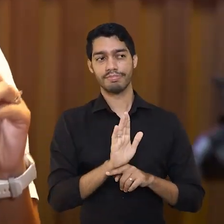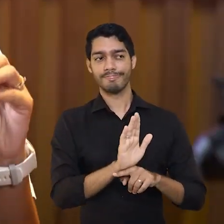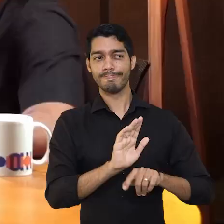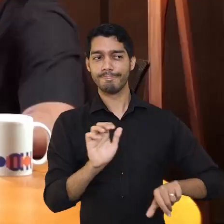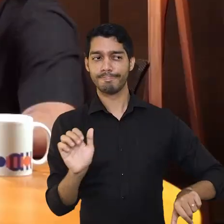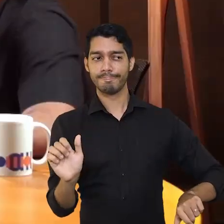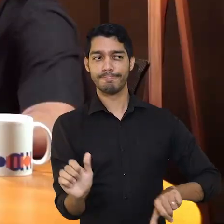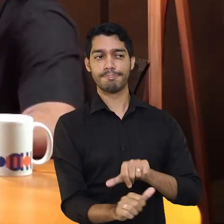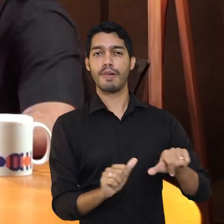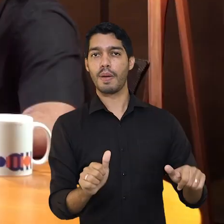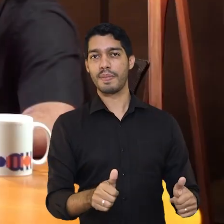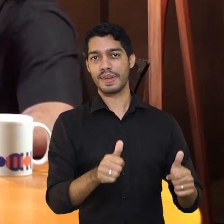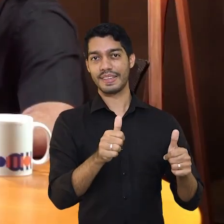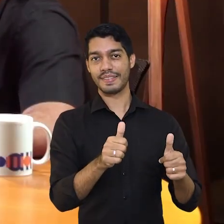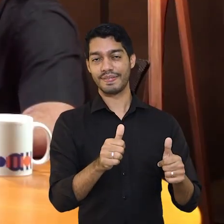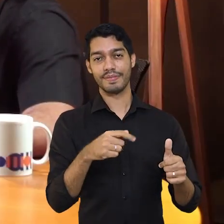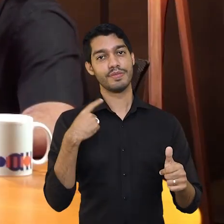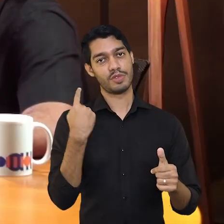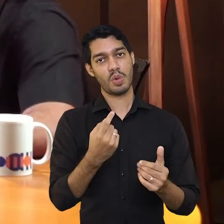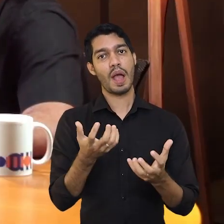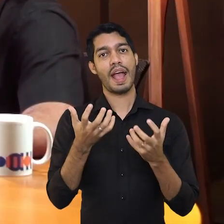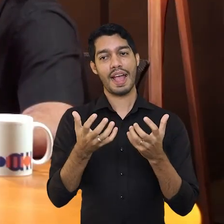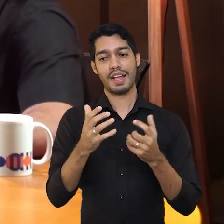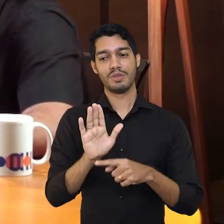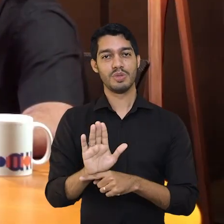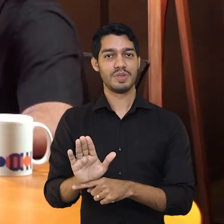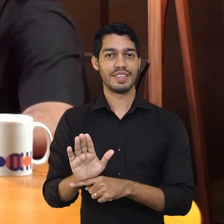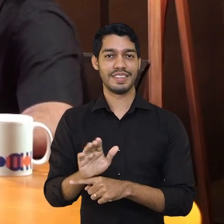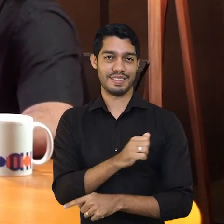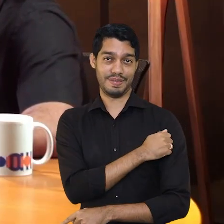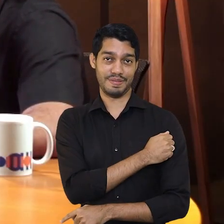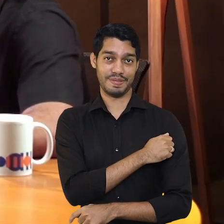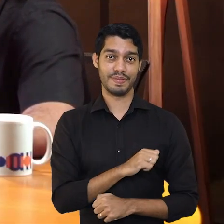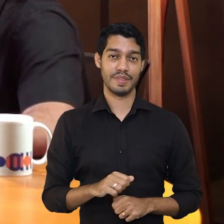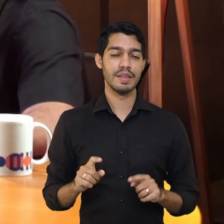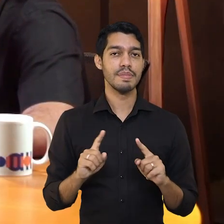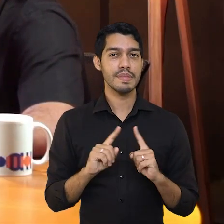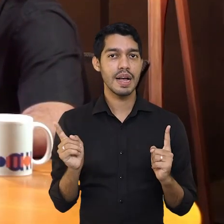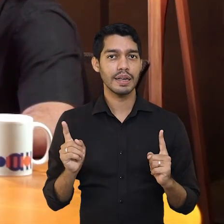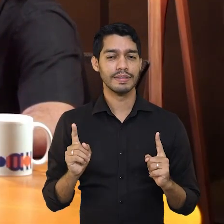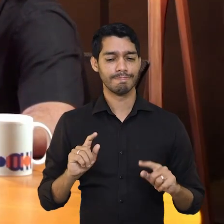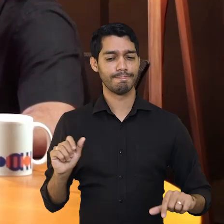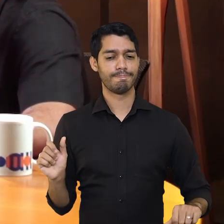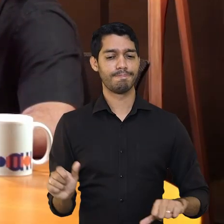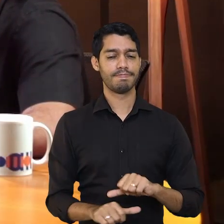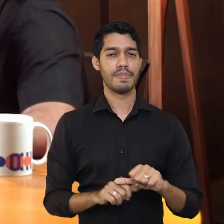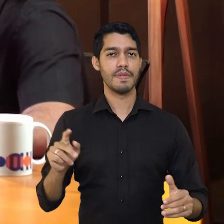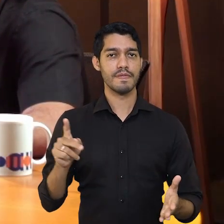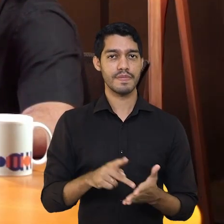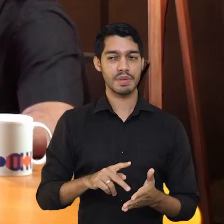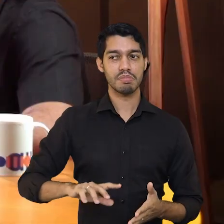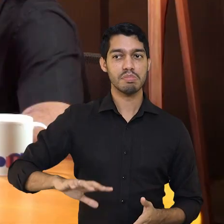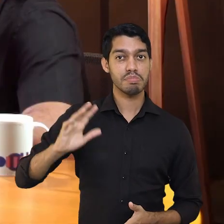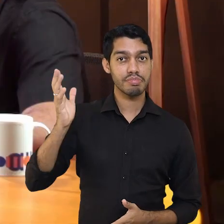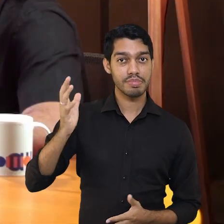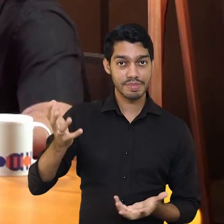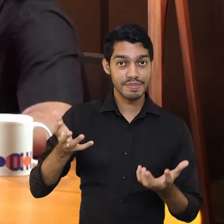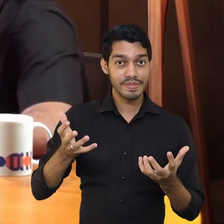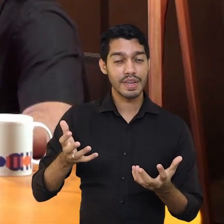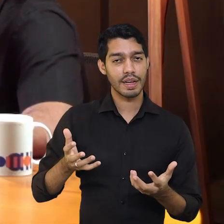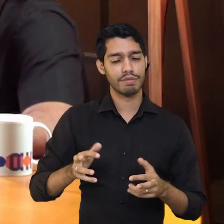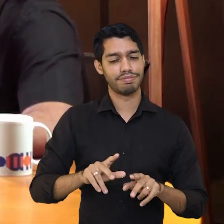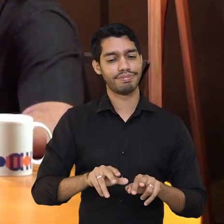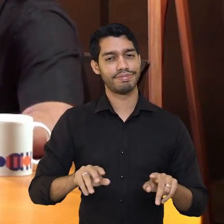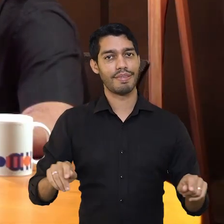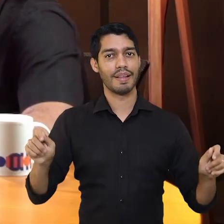educação. Então, esse é o nosso norte, é o que a gente busca fazer com os nossos alunos. Mas acho que dentro disso, para que essa